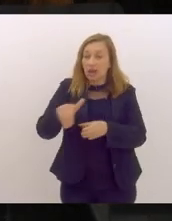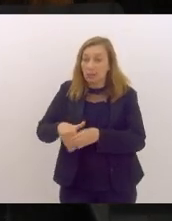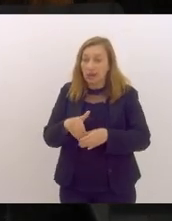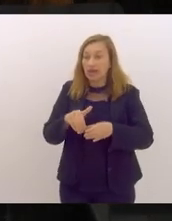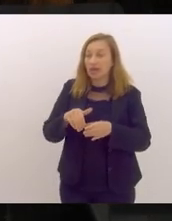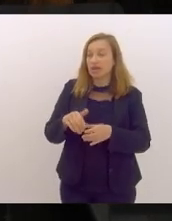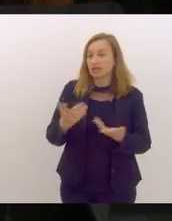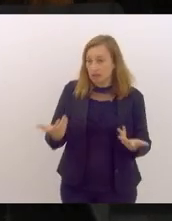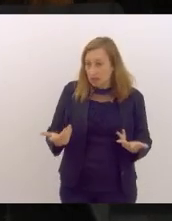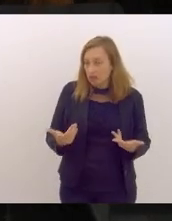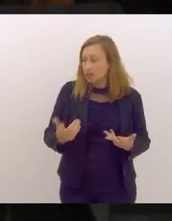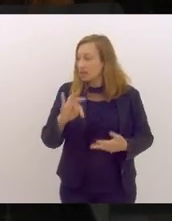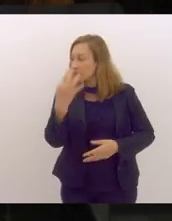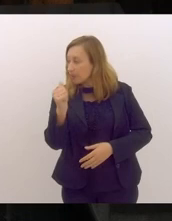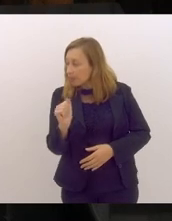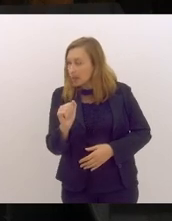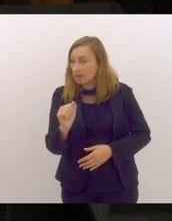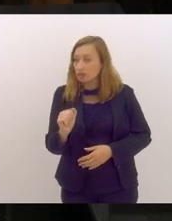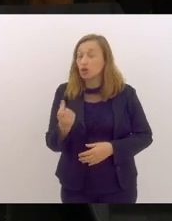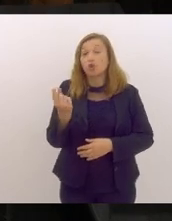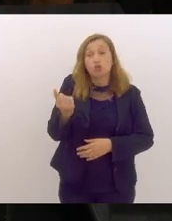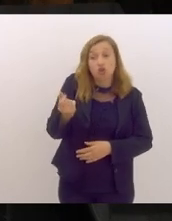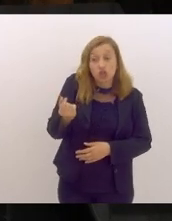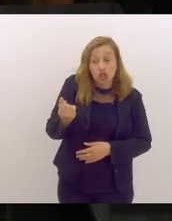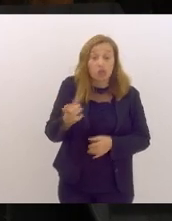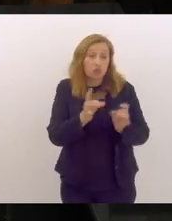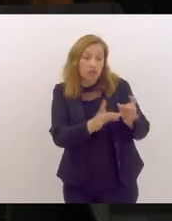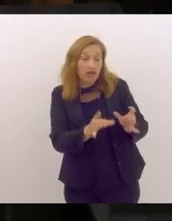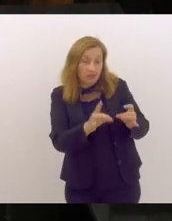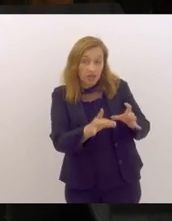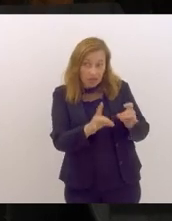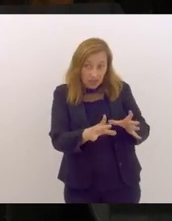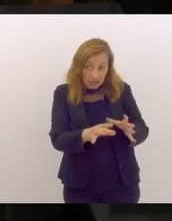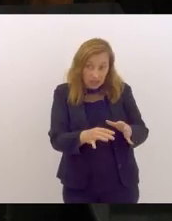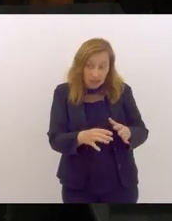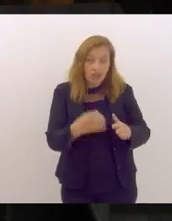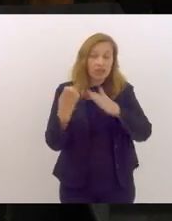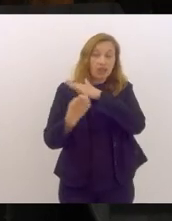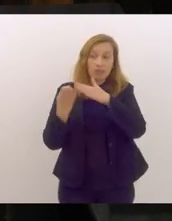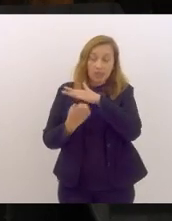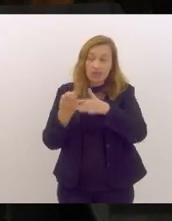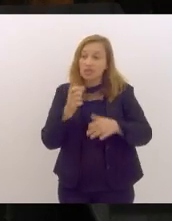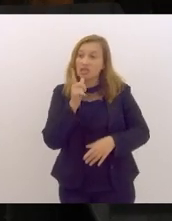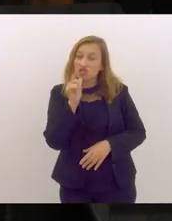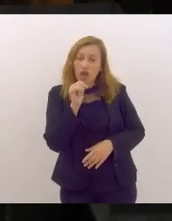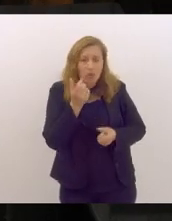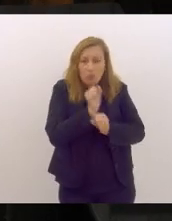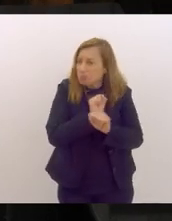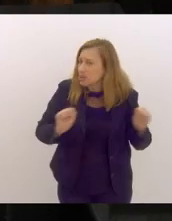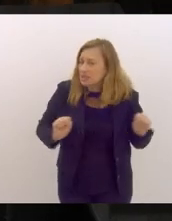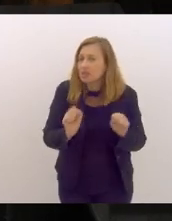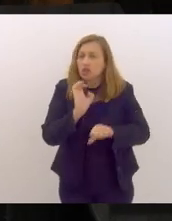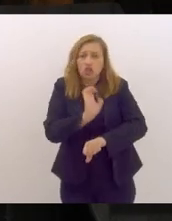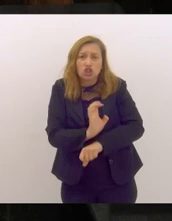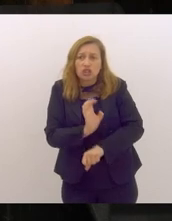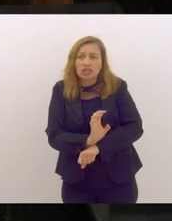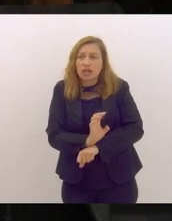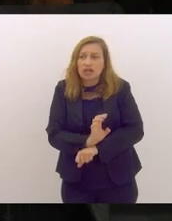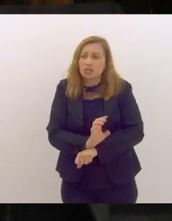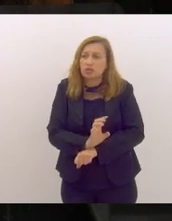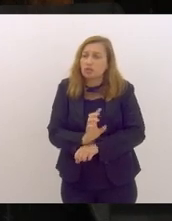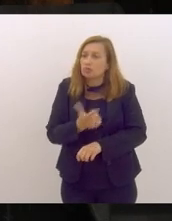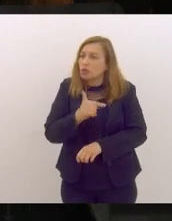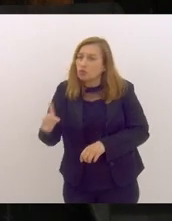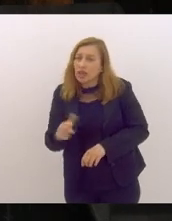fazendo eleitoralismo com o dinheiro da venda, da concessão dos serviços da SEDAE. Não é possível que o Estado não disponha